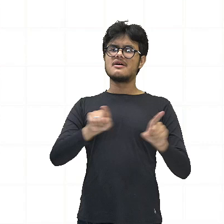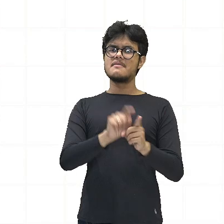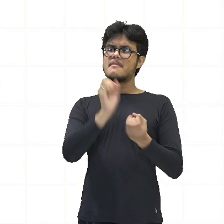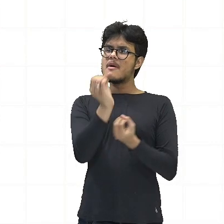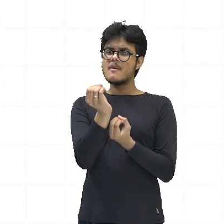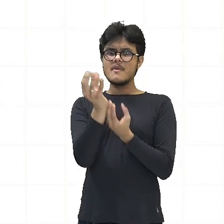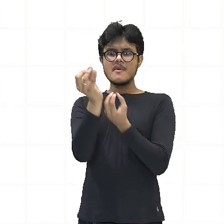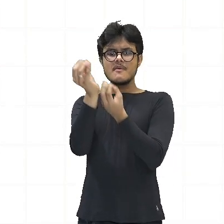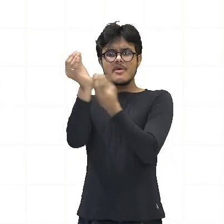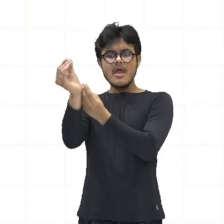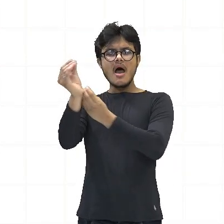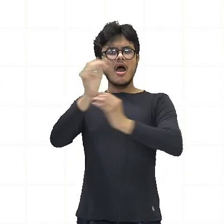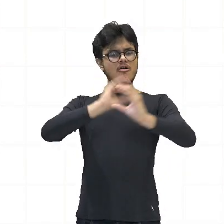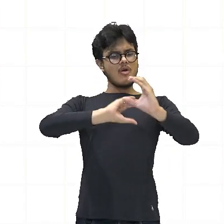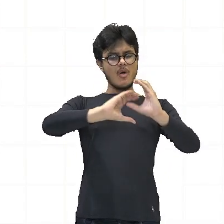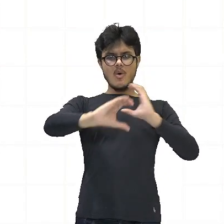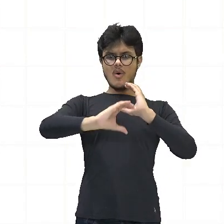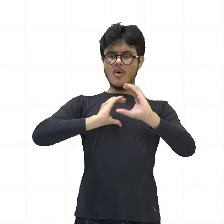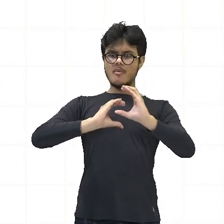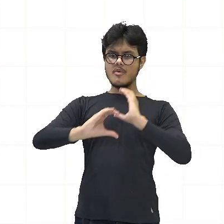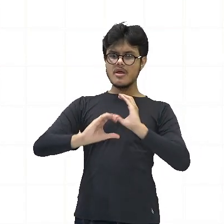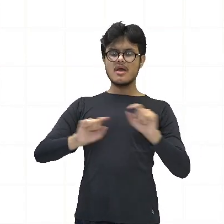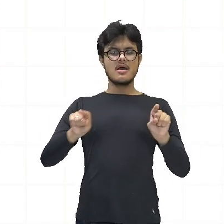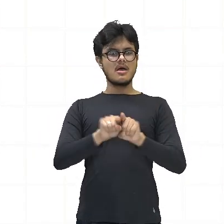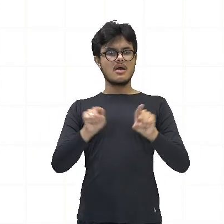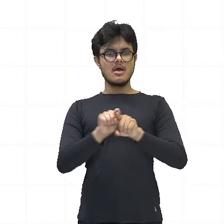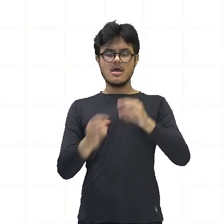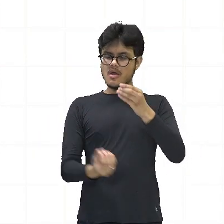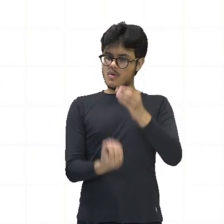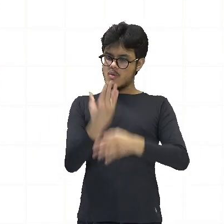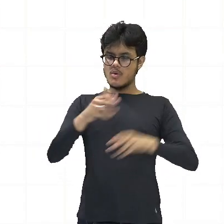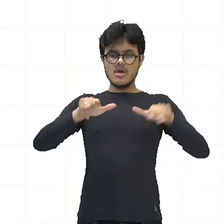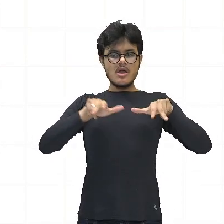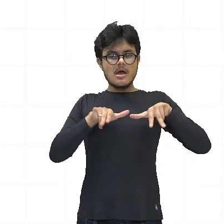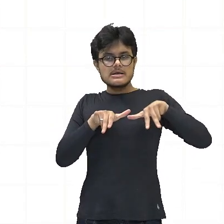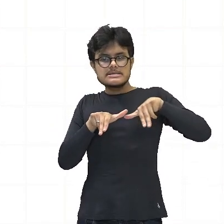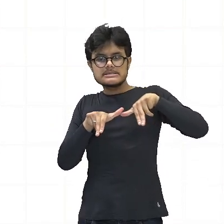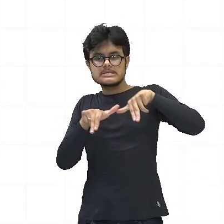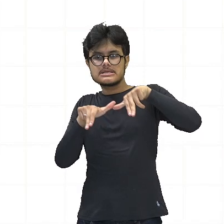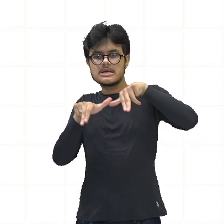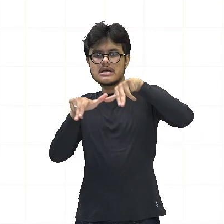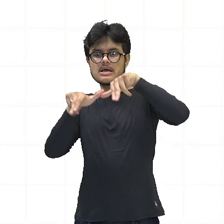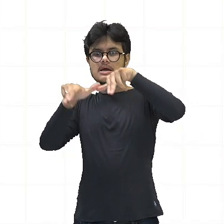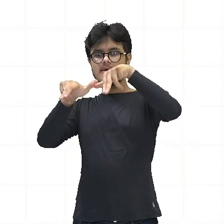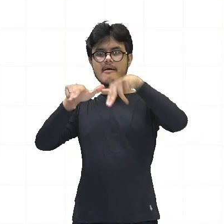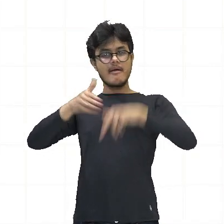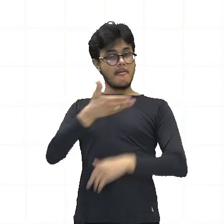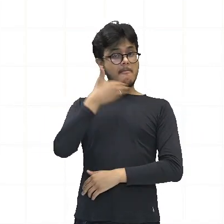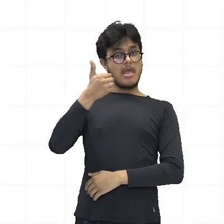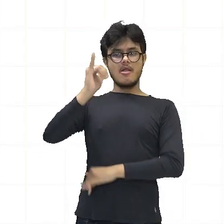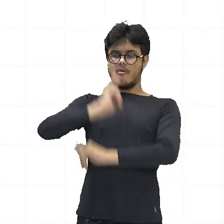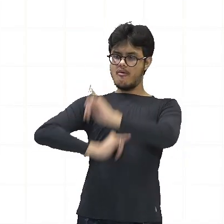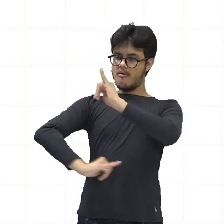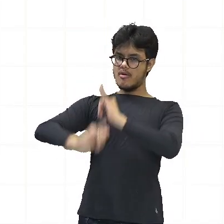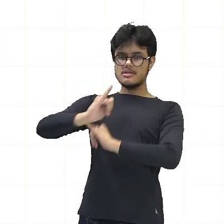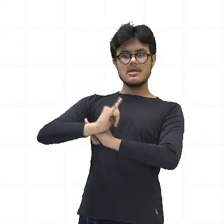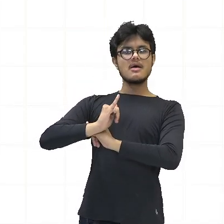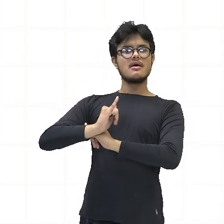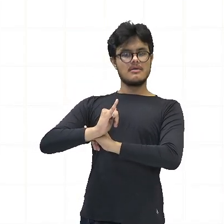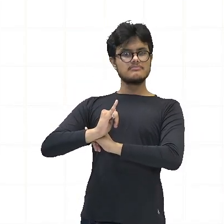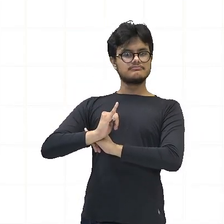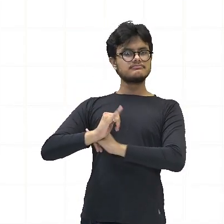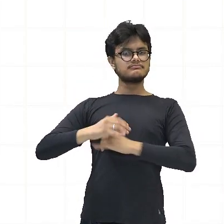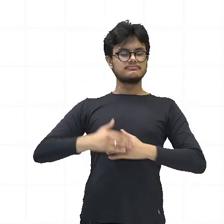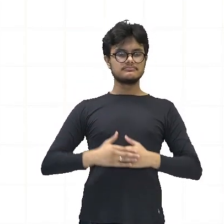nas comunicações, o surgimento de satélites, o aperfeiçoamento da internet. E